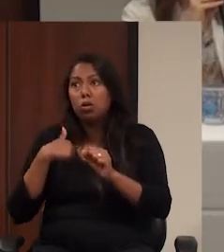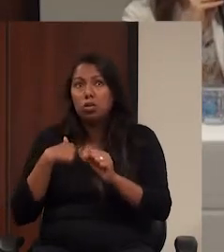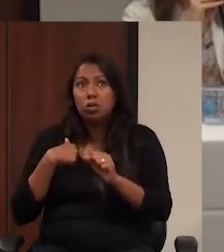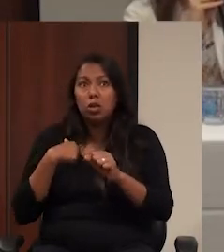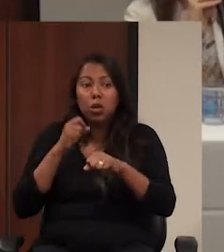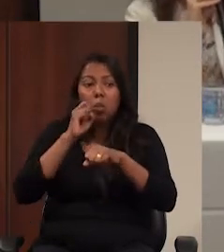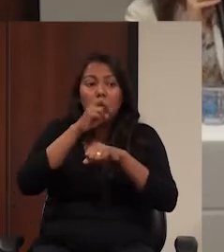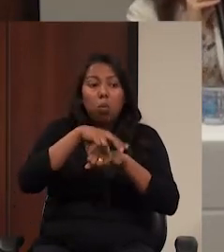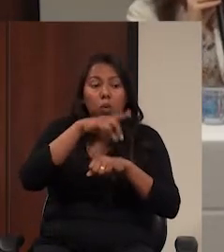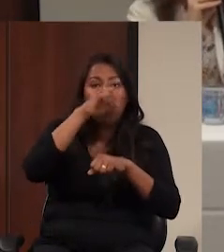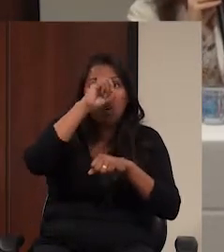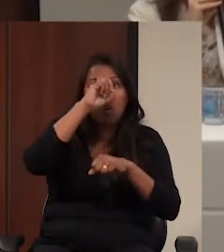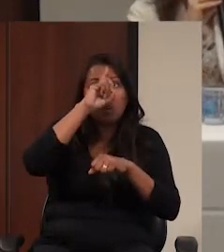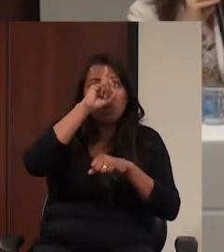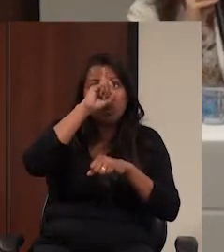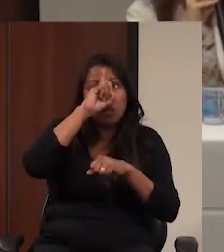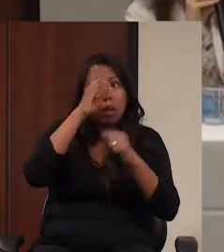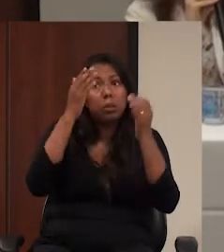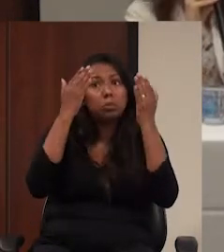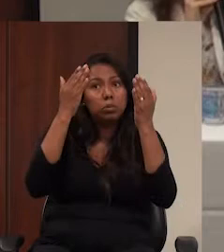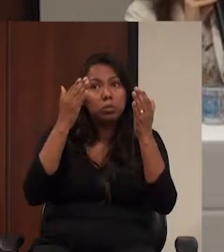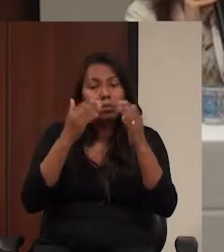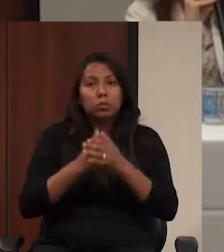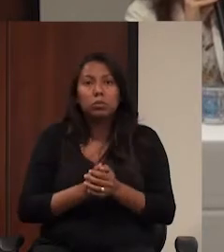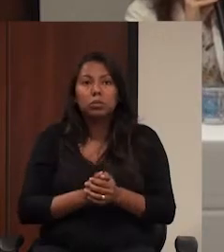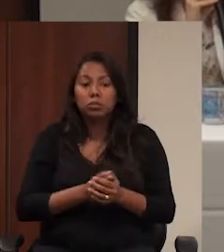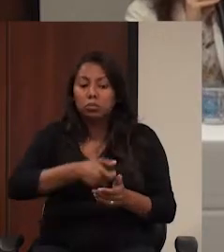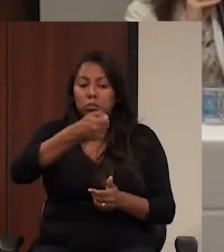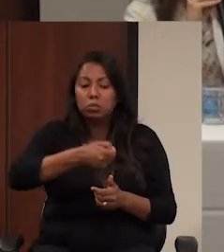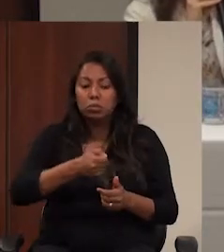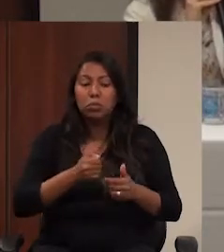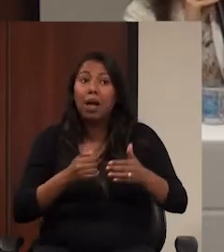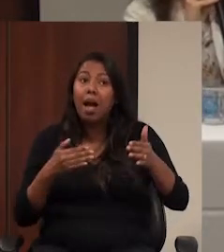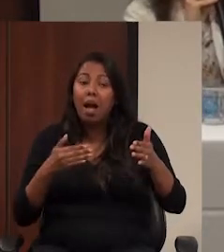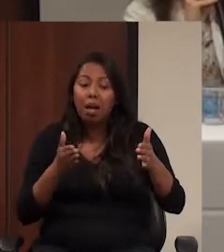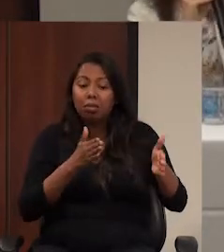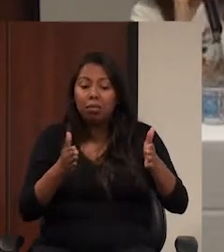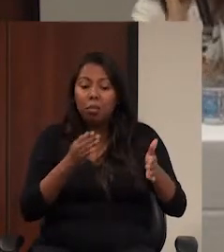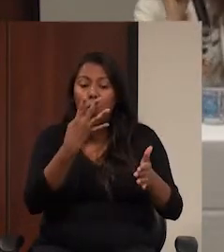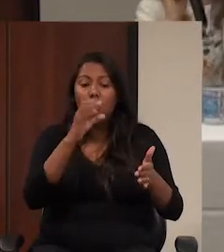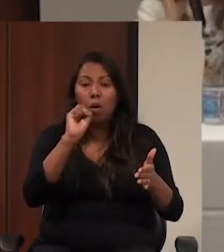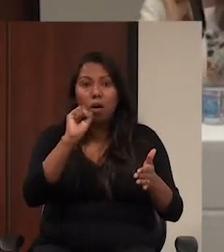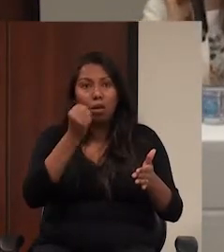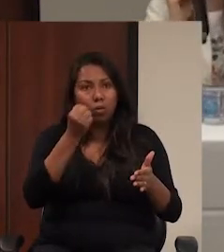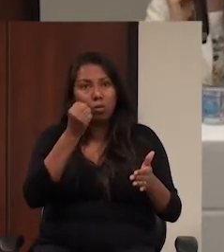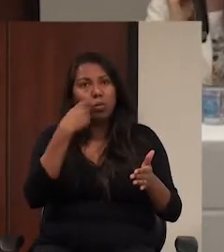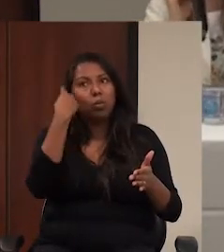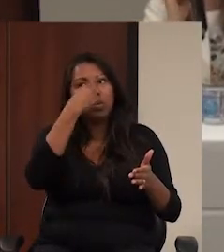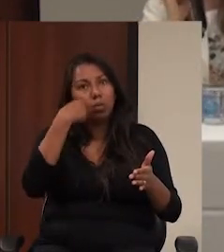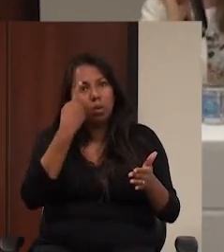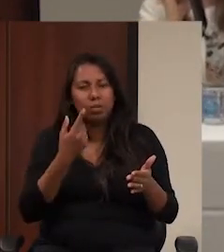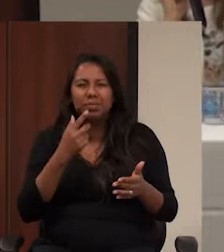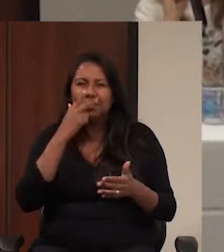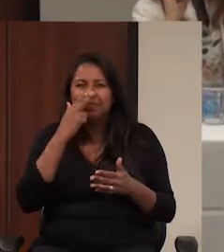compulsoriamente pelo prazo de até no máximo 48 horas. Então, assim, é uma coisa meio híbrida,